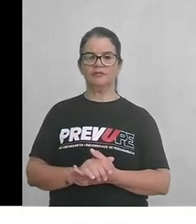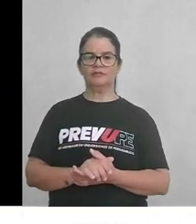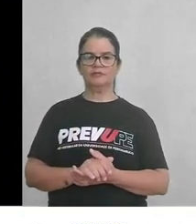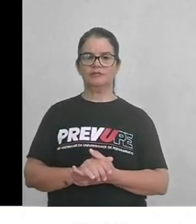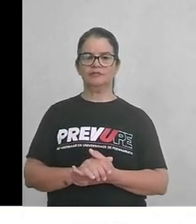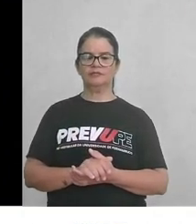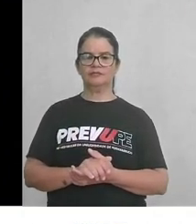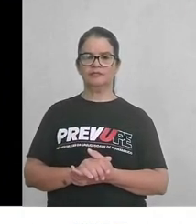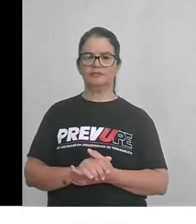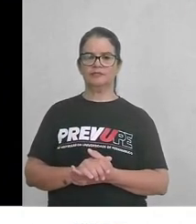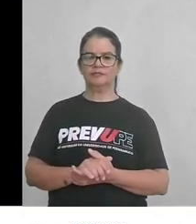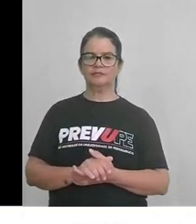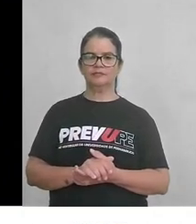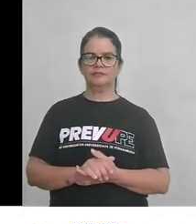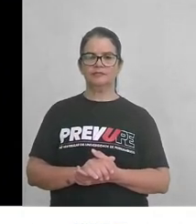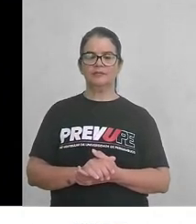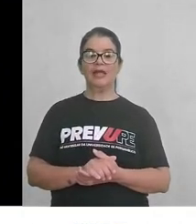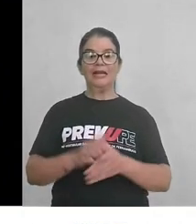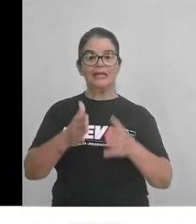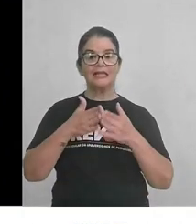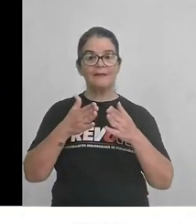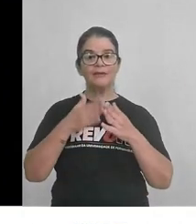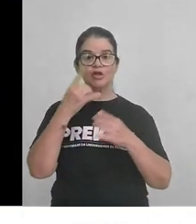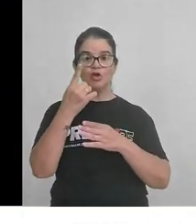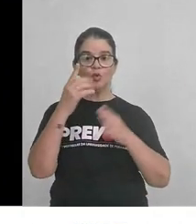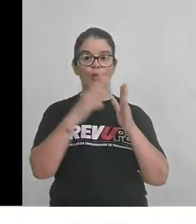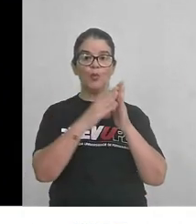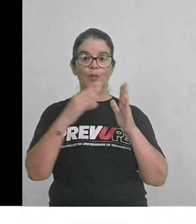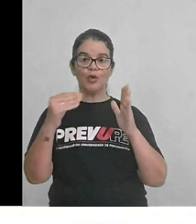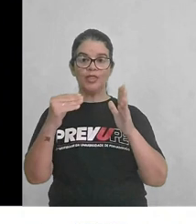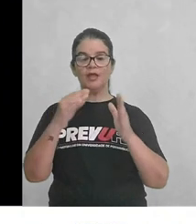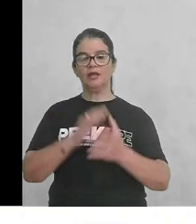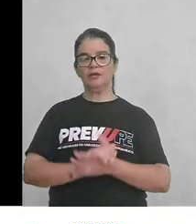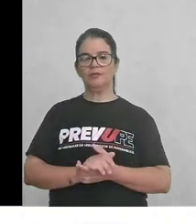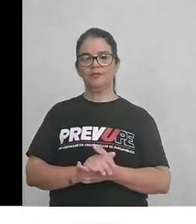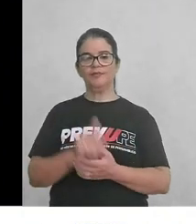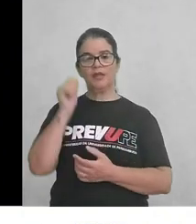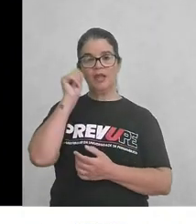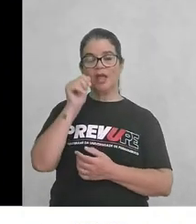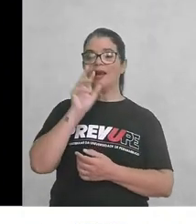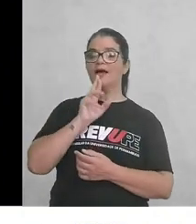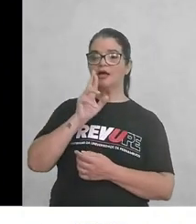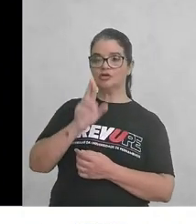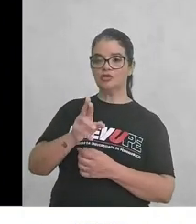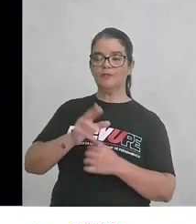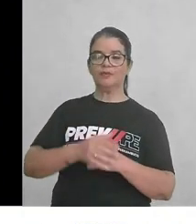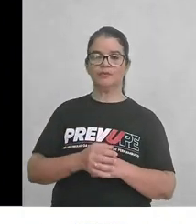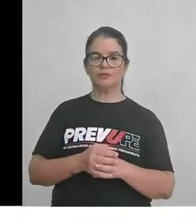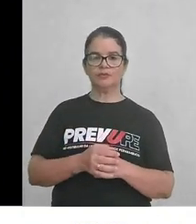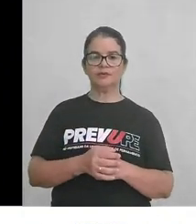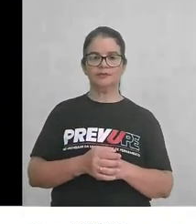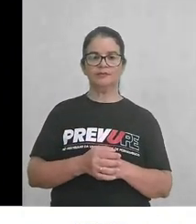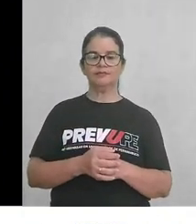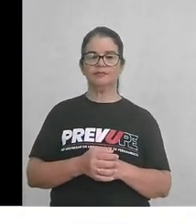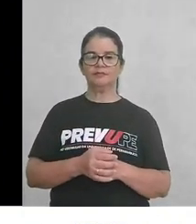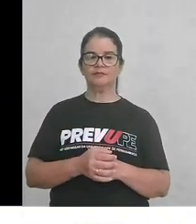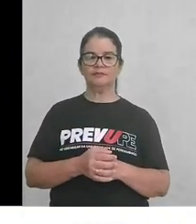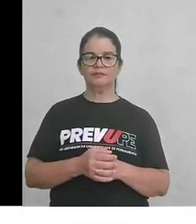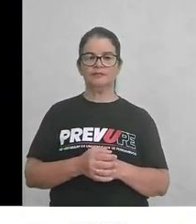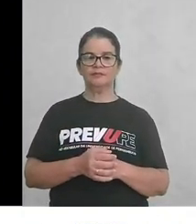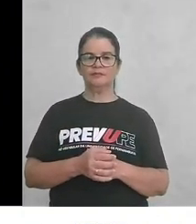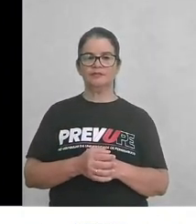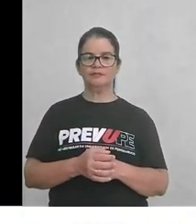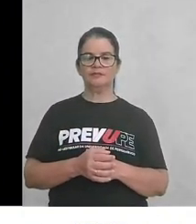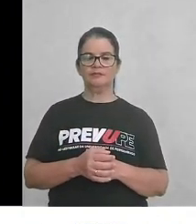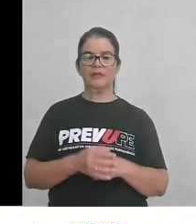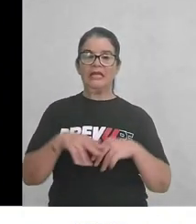ela responde: astuto berrito. Então, o que é que vocês compreendem disso, nessa leitura? A